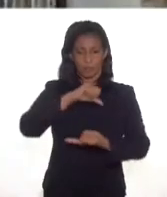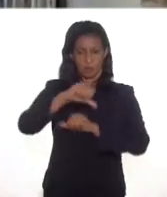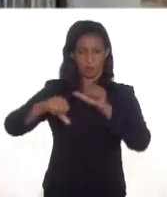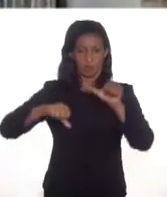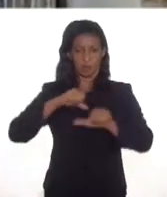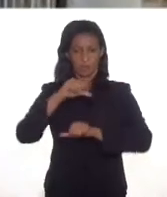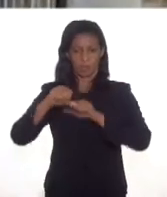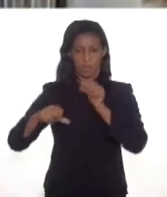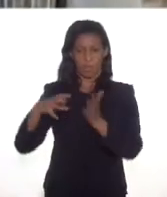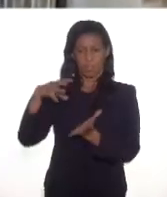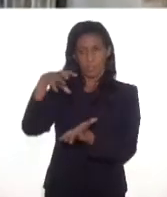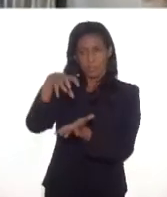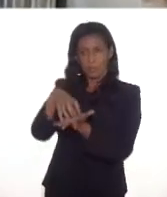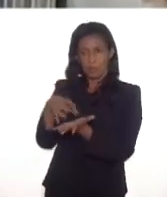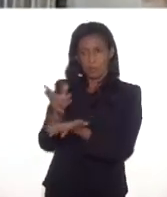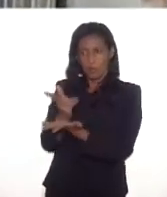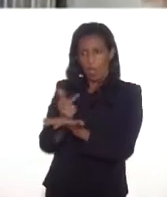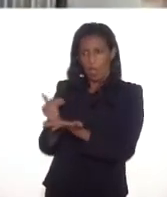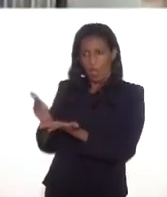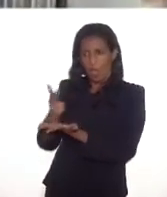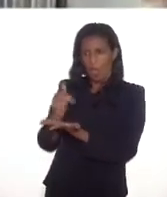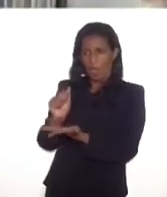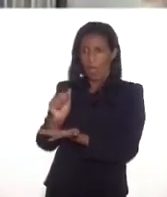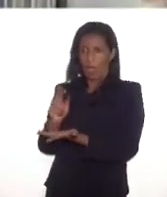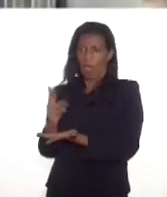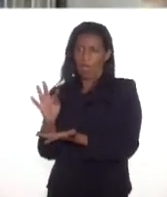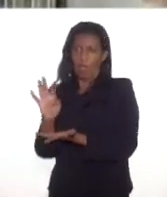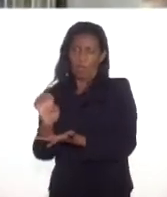num centro de arte e